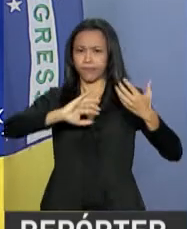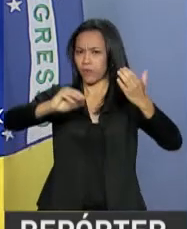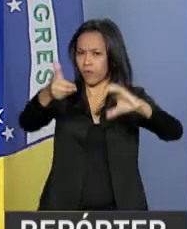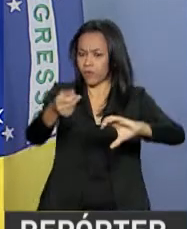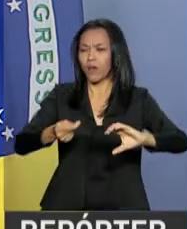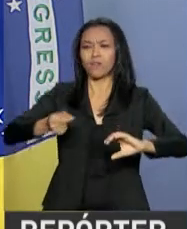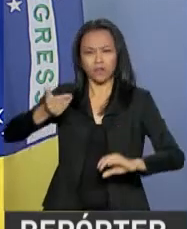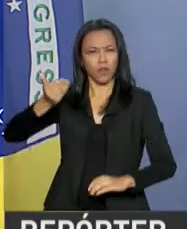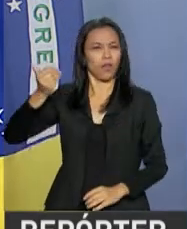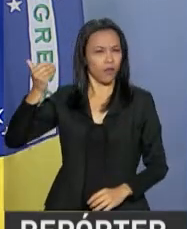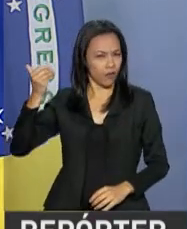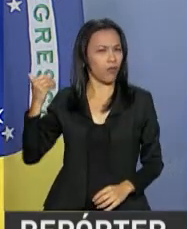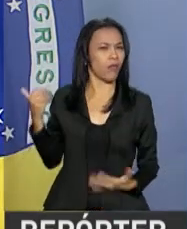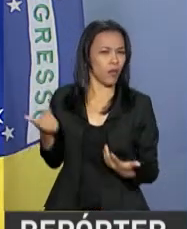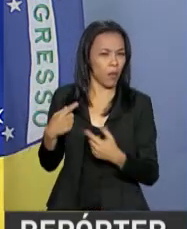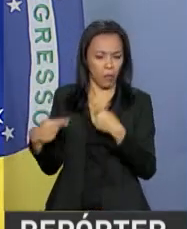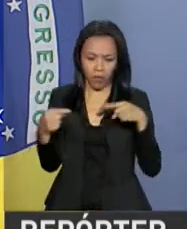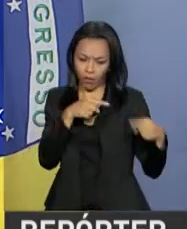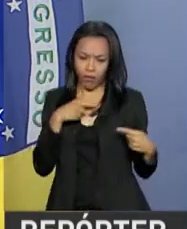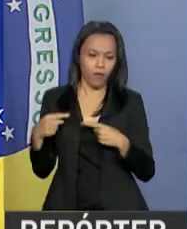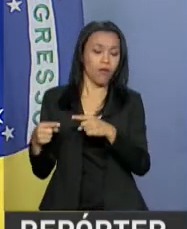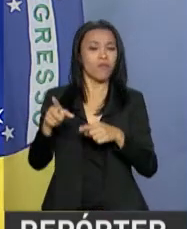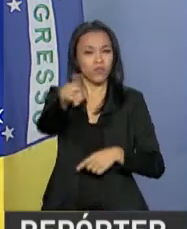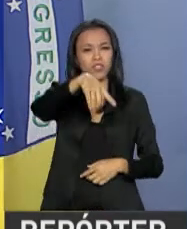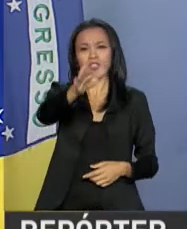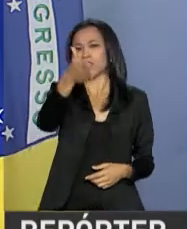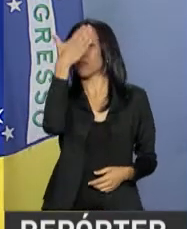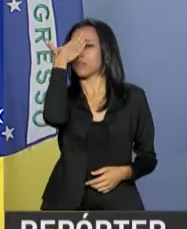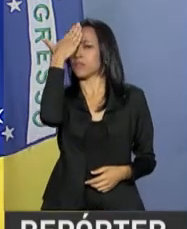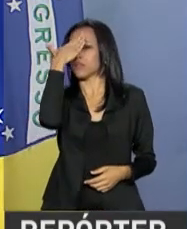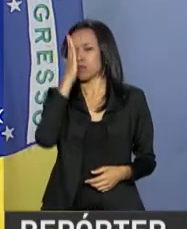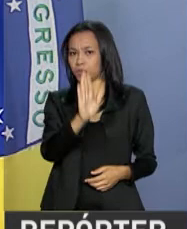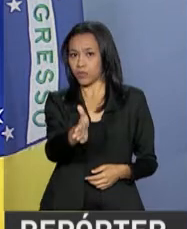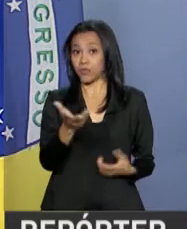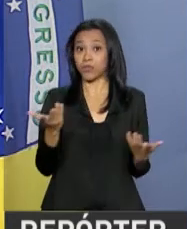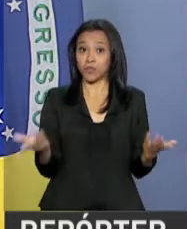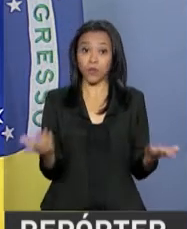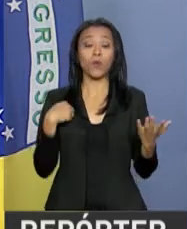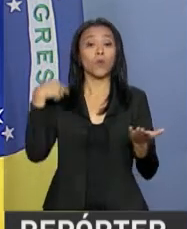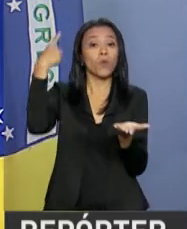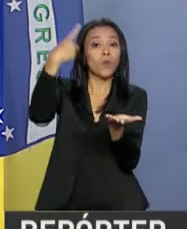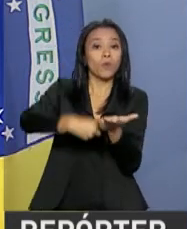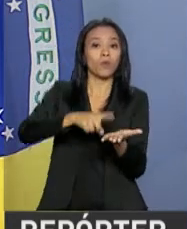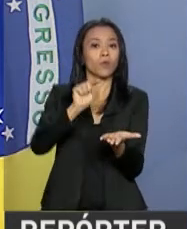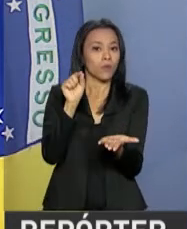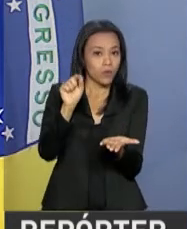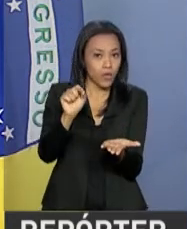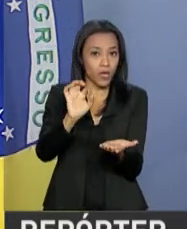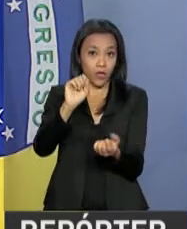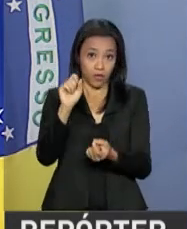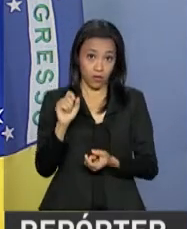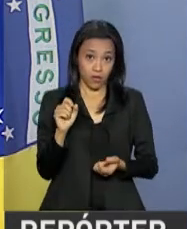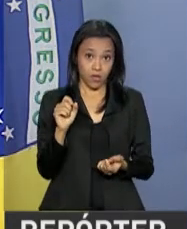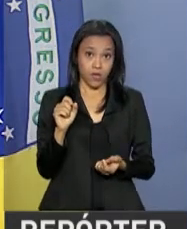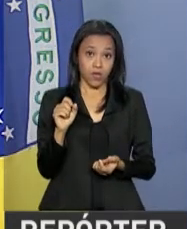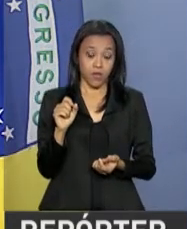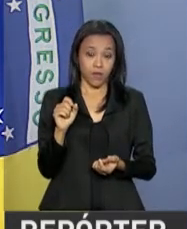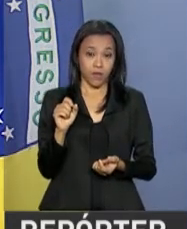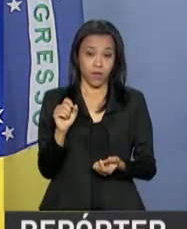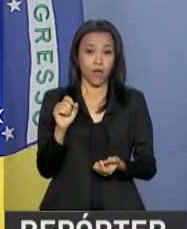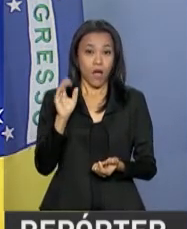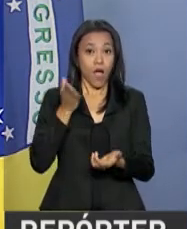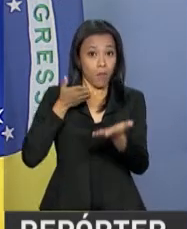tempo todas as senhoras e os senhores sabem disso então o acordo é que nós iremos uma vez aprovado uma vez